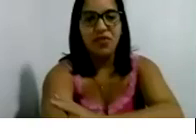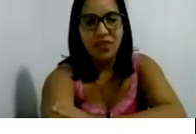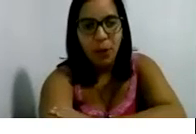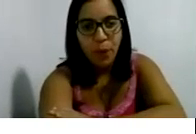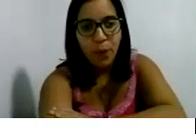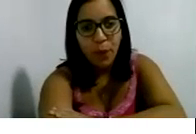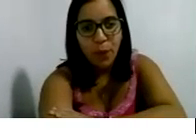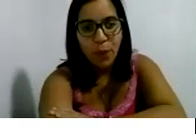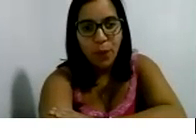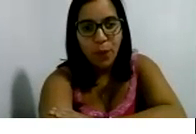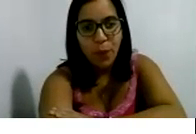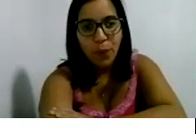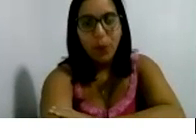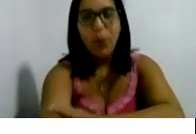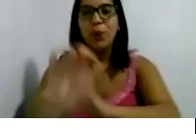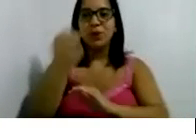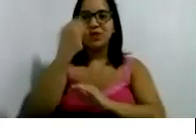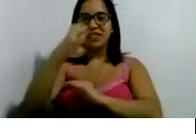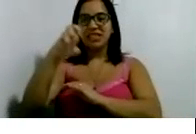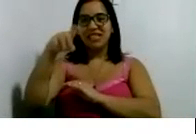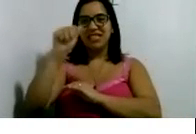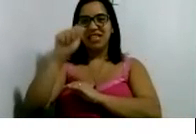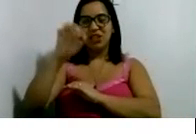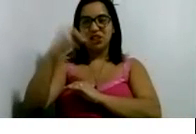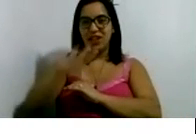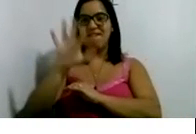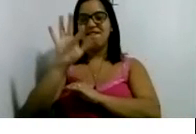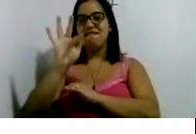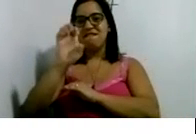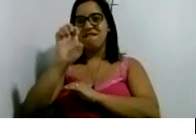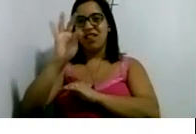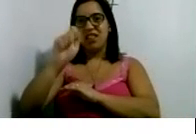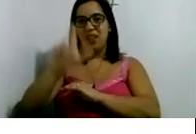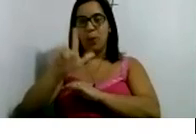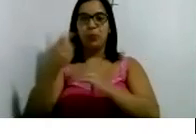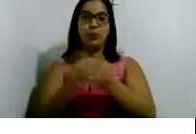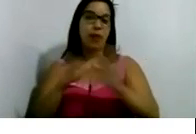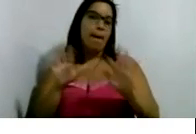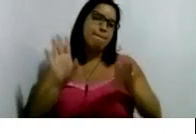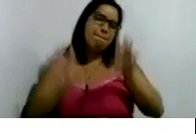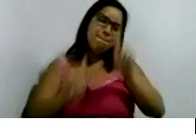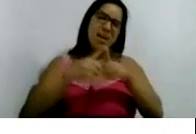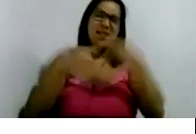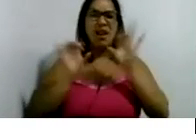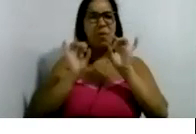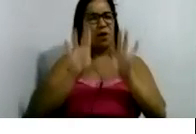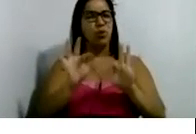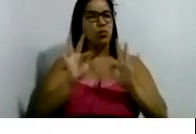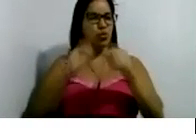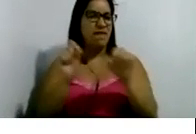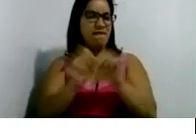sexagem fetal? Exatamente, sexagem fetal. Então, não são todos os laboratórios que